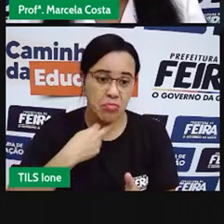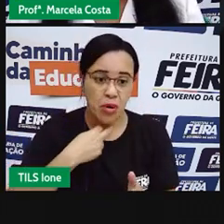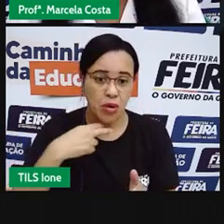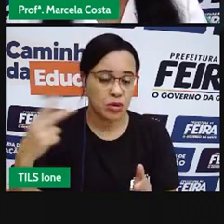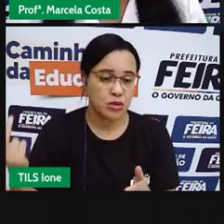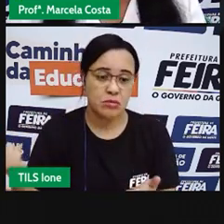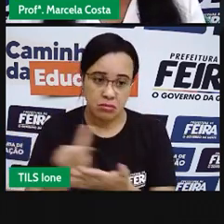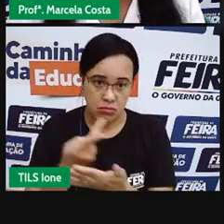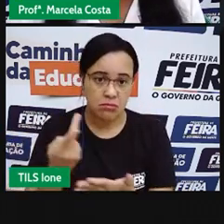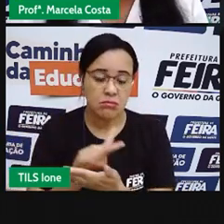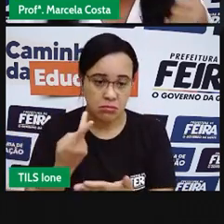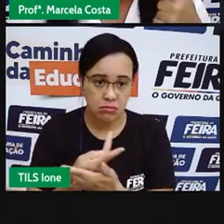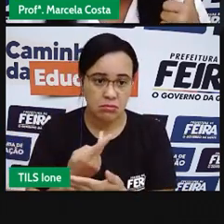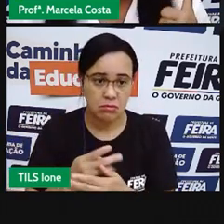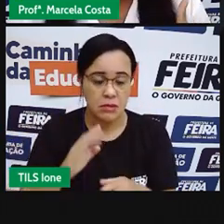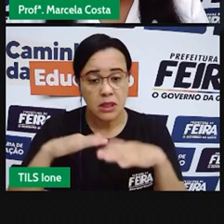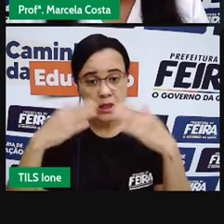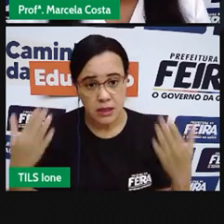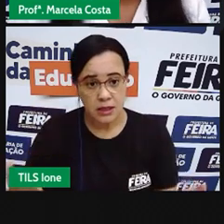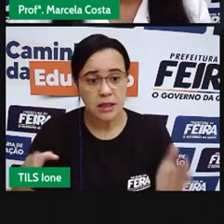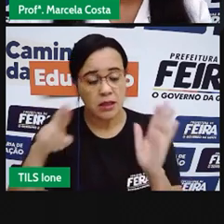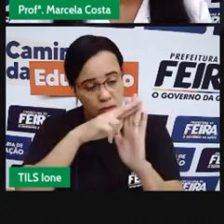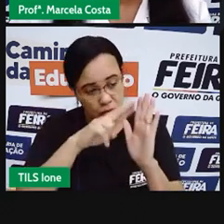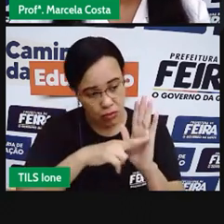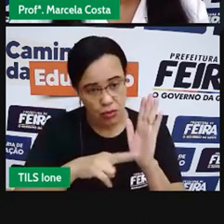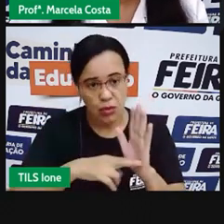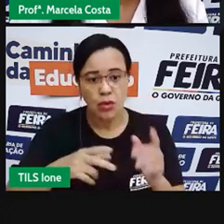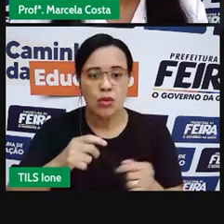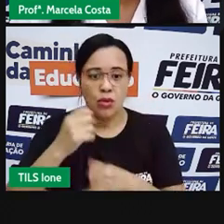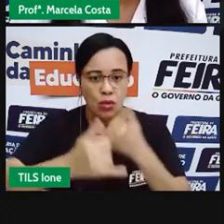nas imagens do jogo, tá?